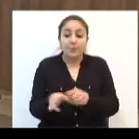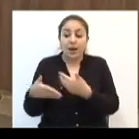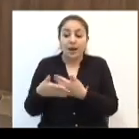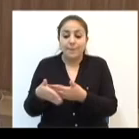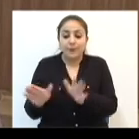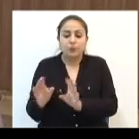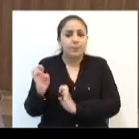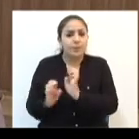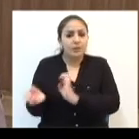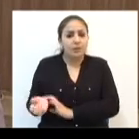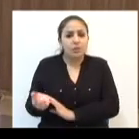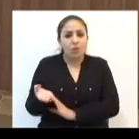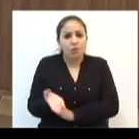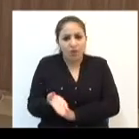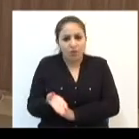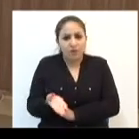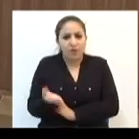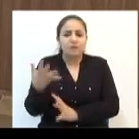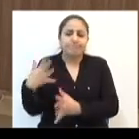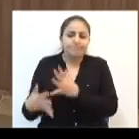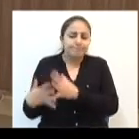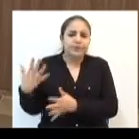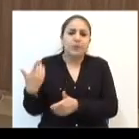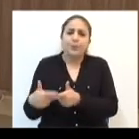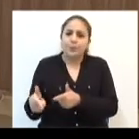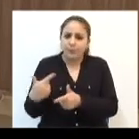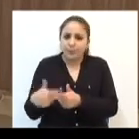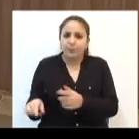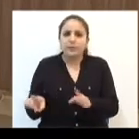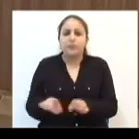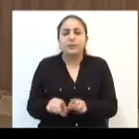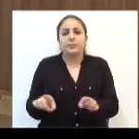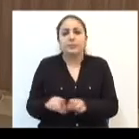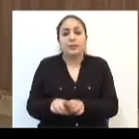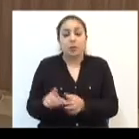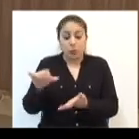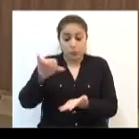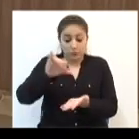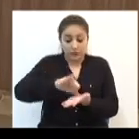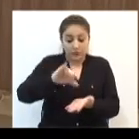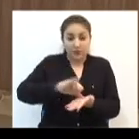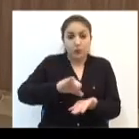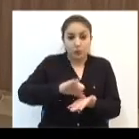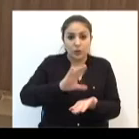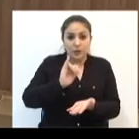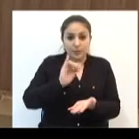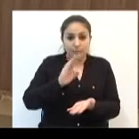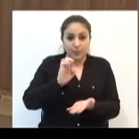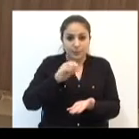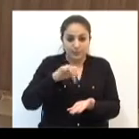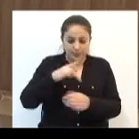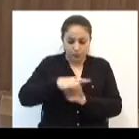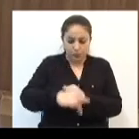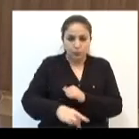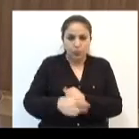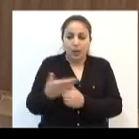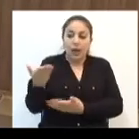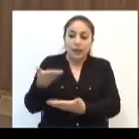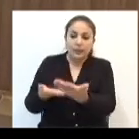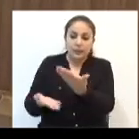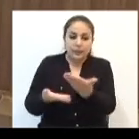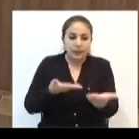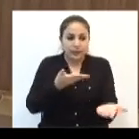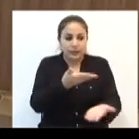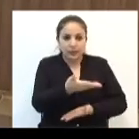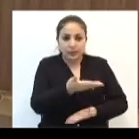de empresas que nesses municípios onde o nosso centro do IBAMA aqui atende, vai ficar prejudicado porque eles vão ter